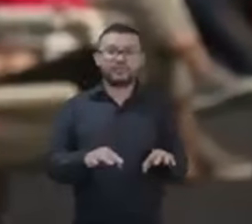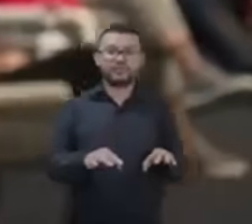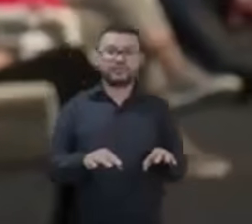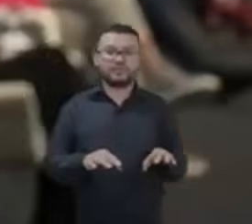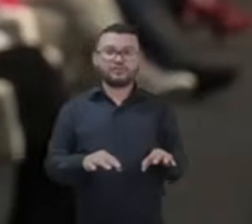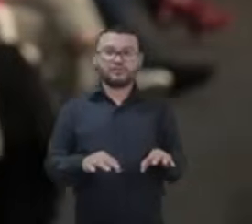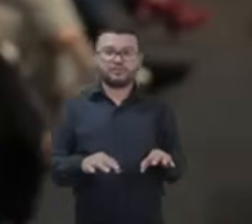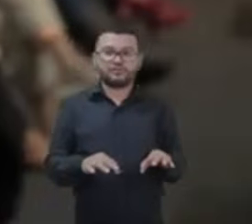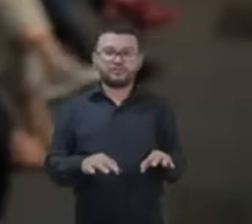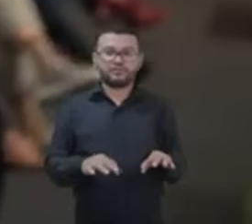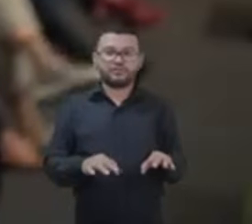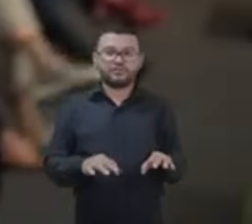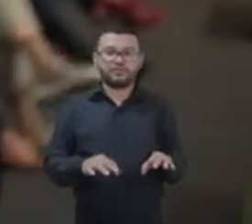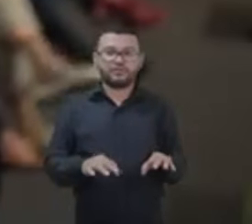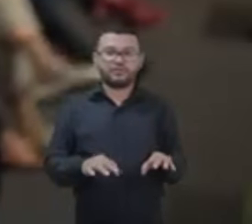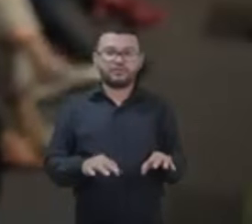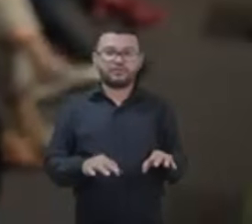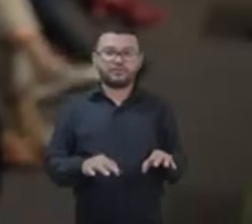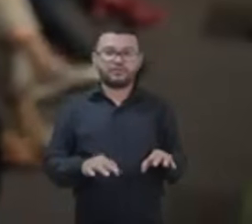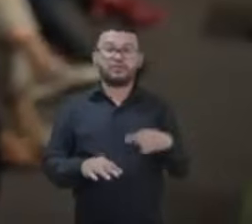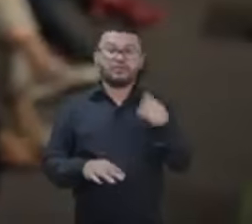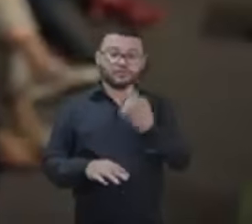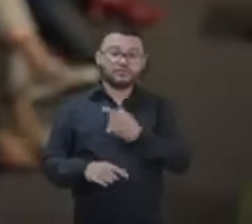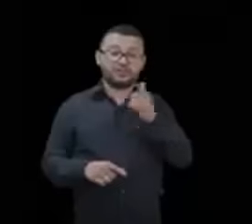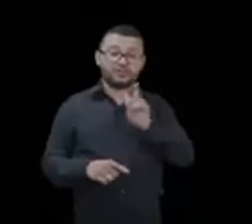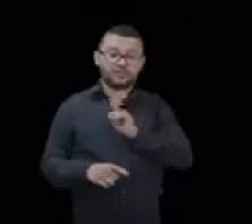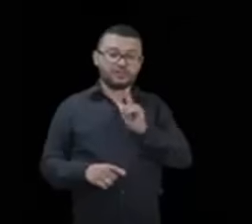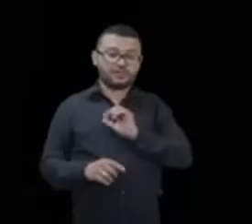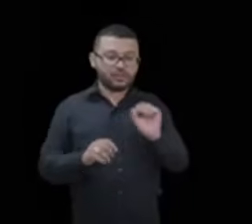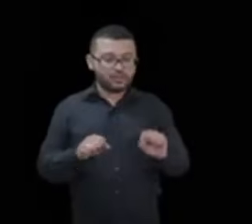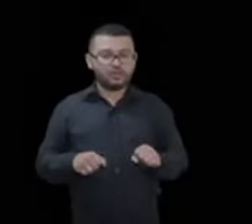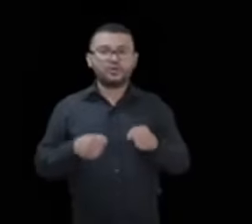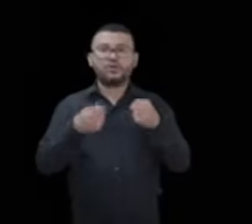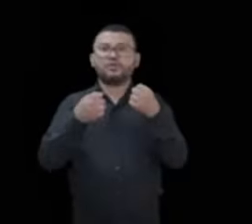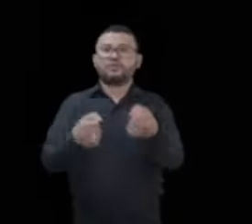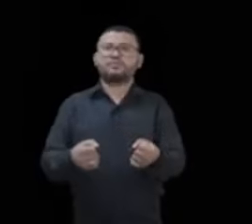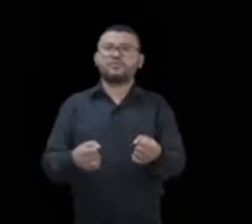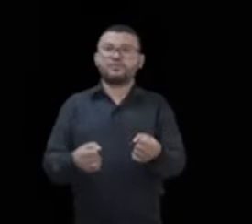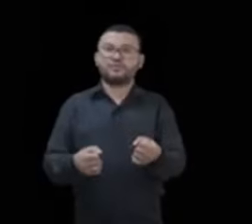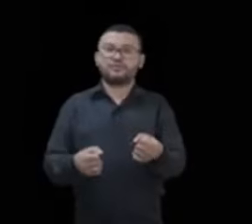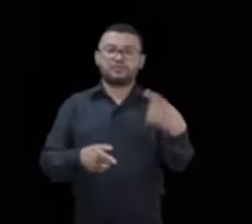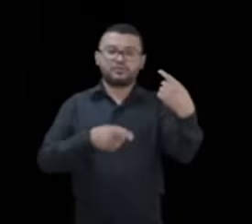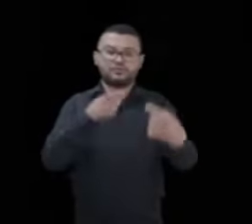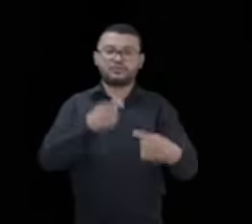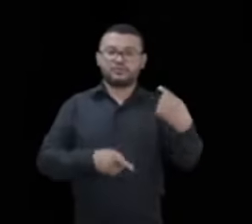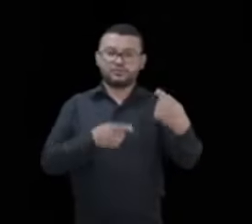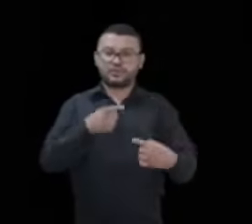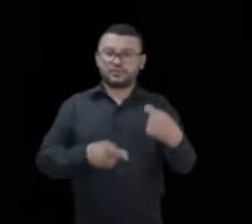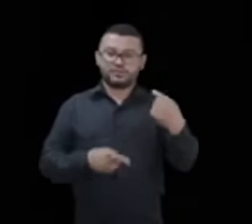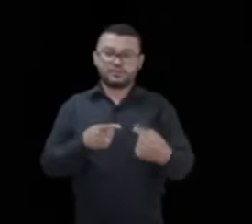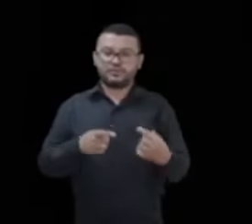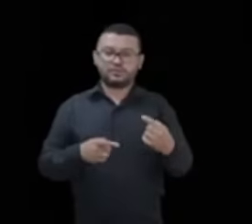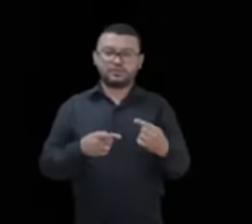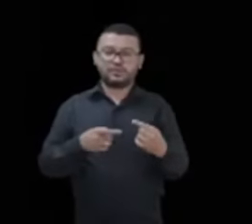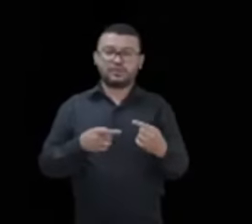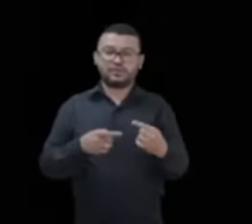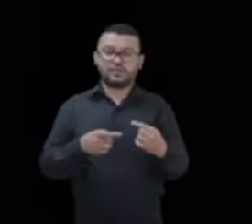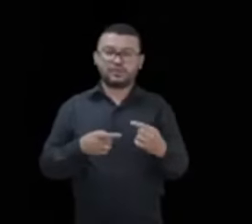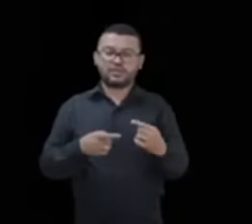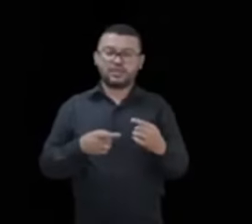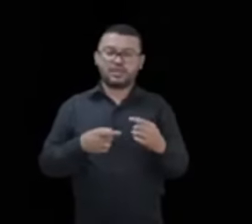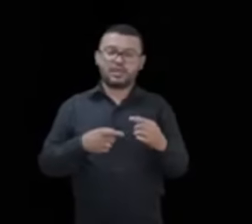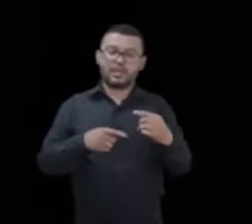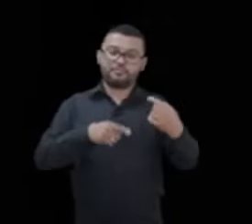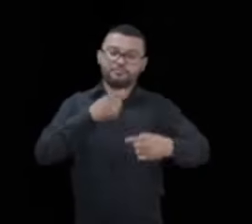dizendo que nós teremos que enfrentar o debate da reforma política